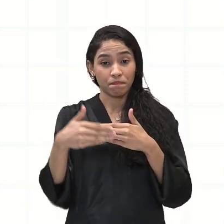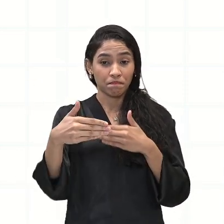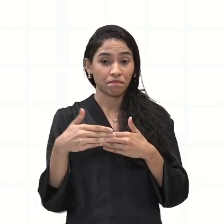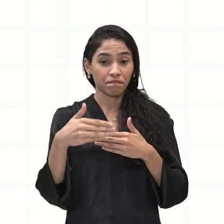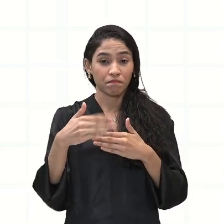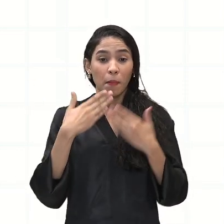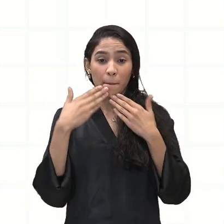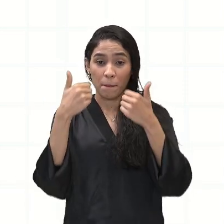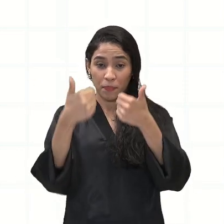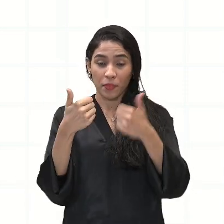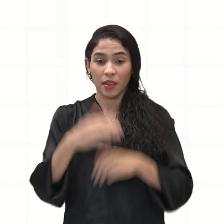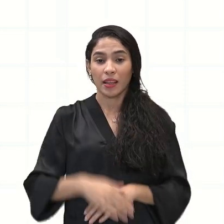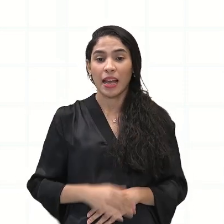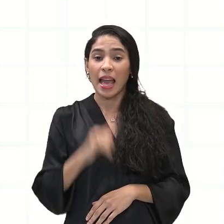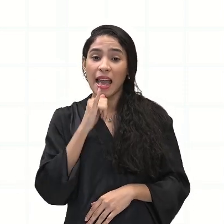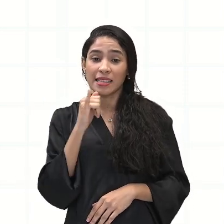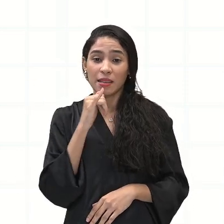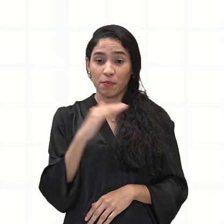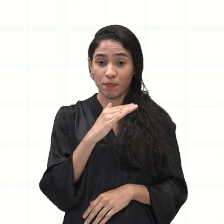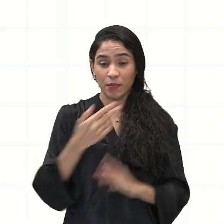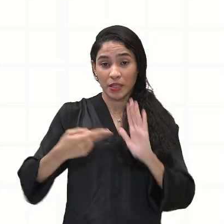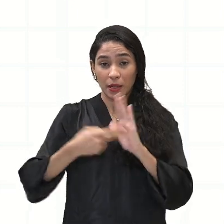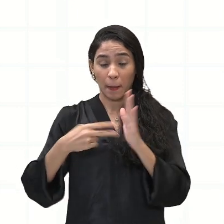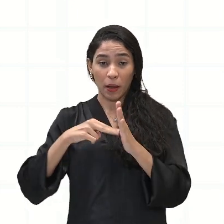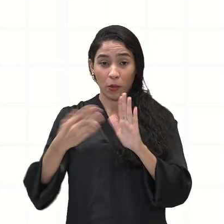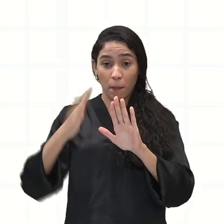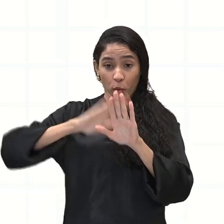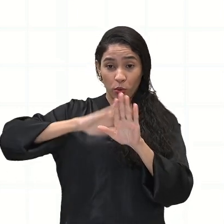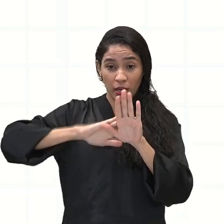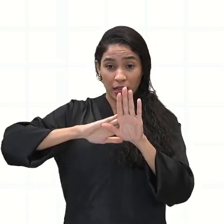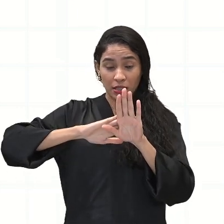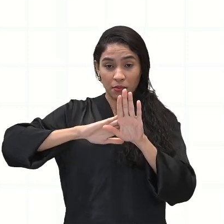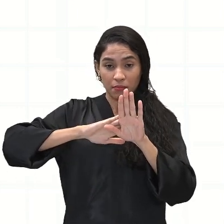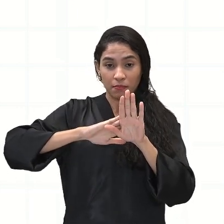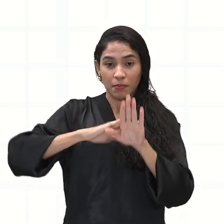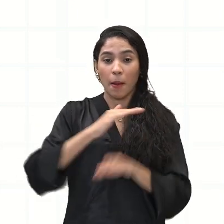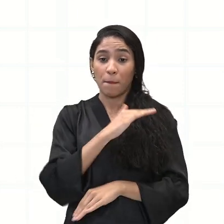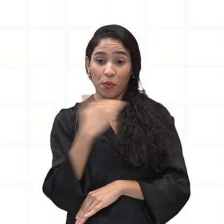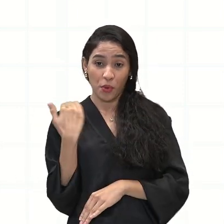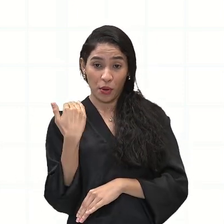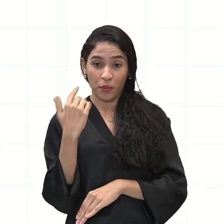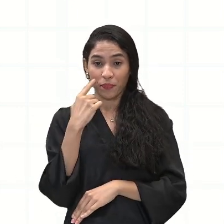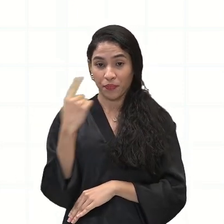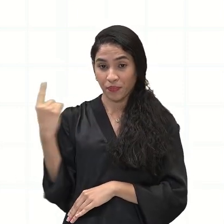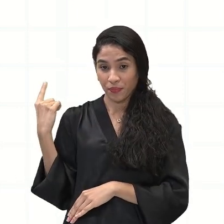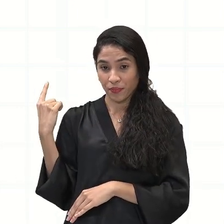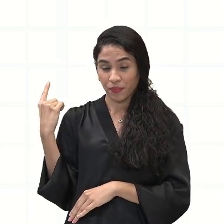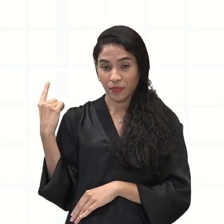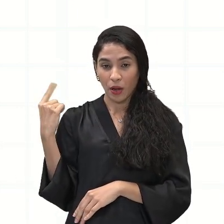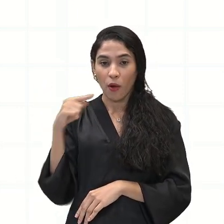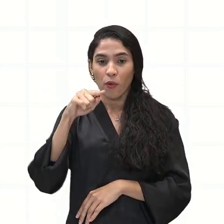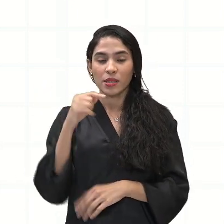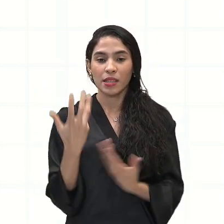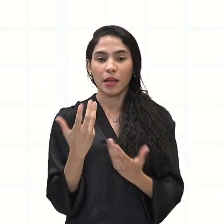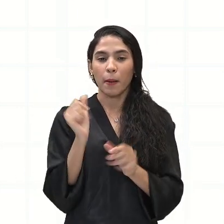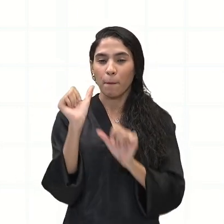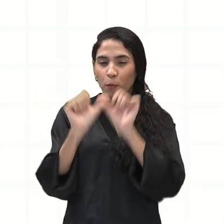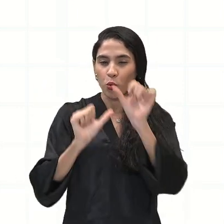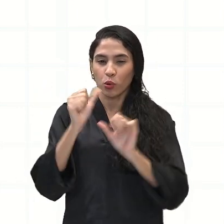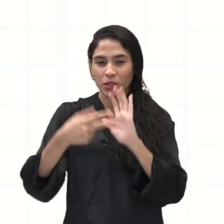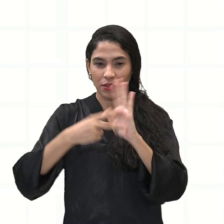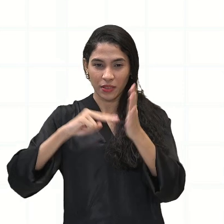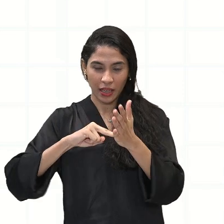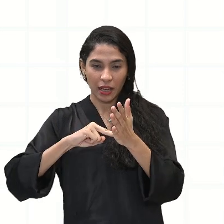seja, para não dizer que morreu, a pessoa morreu. Então, suaviza essa ideia